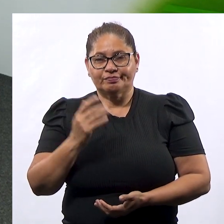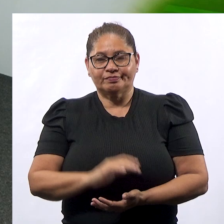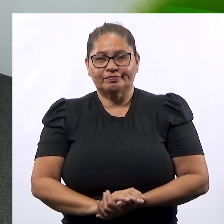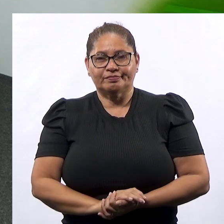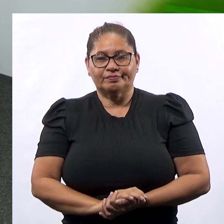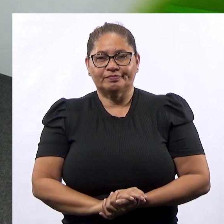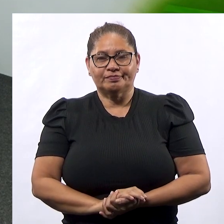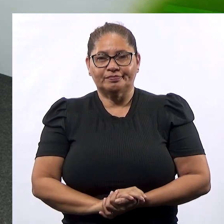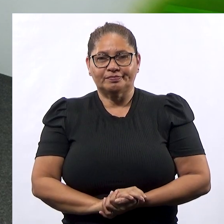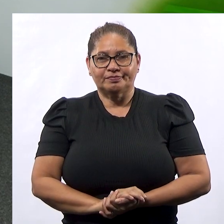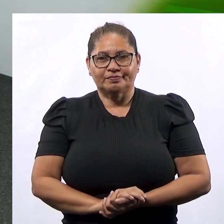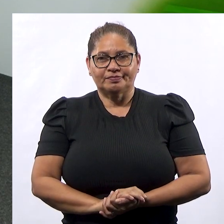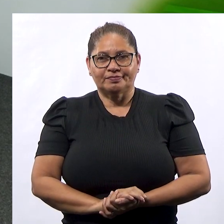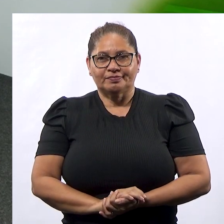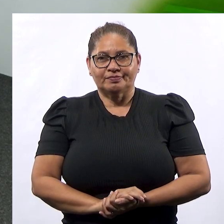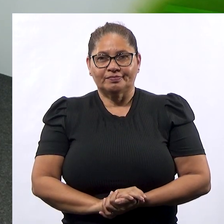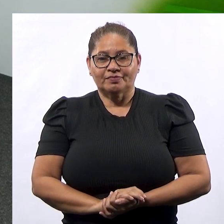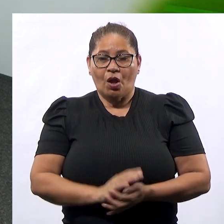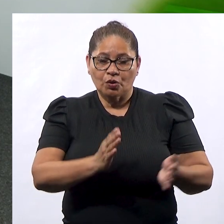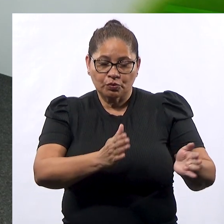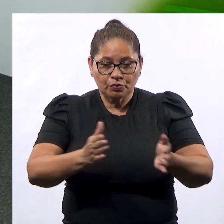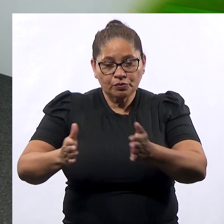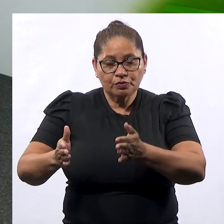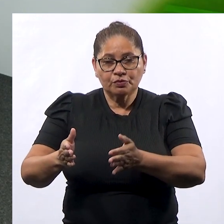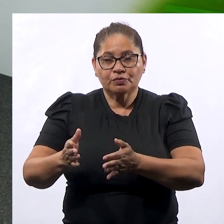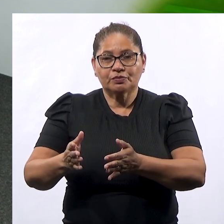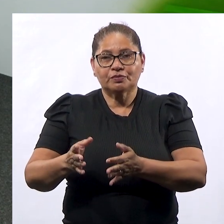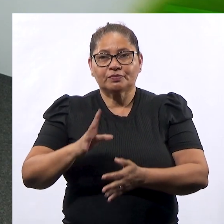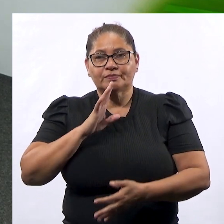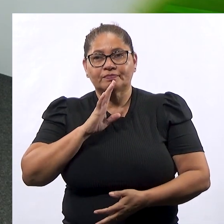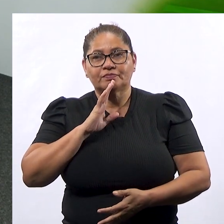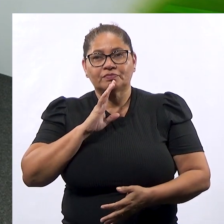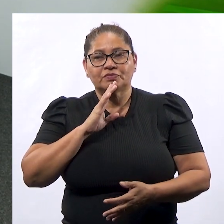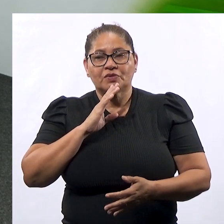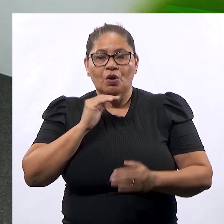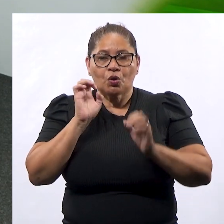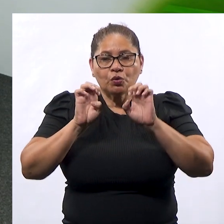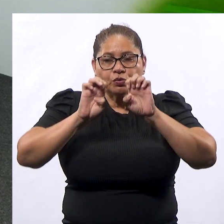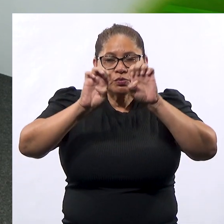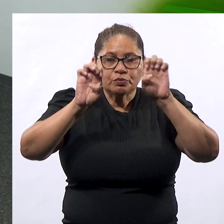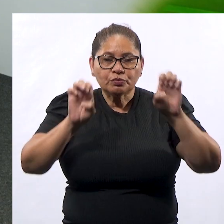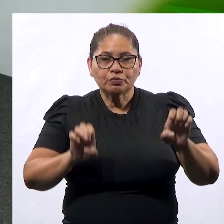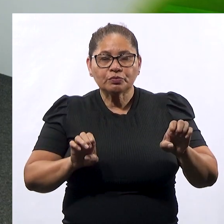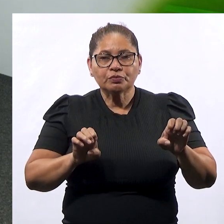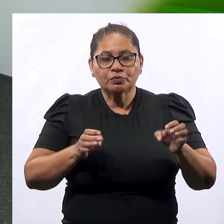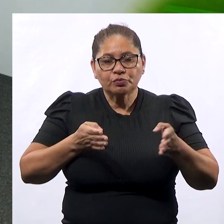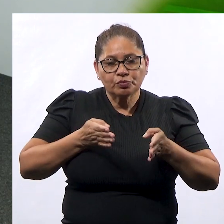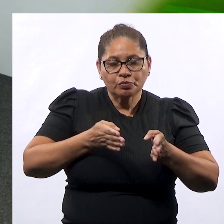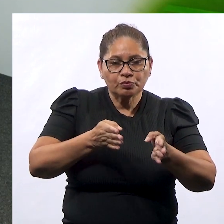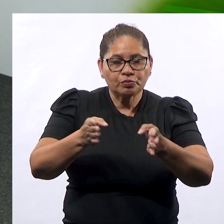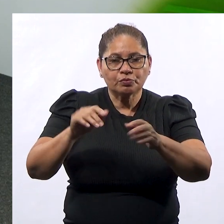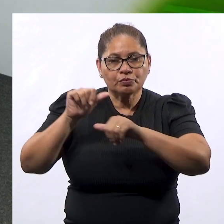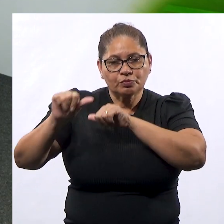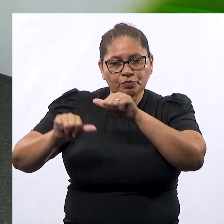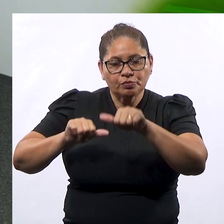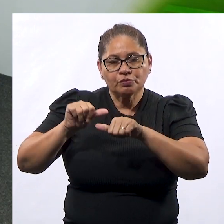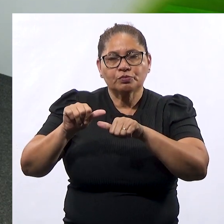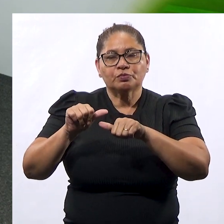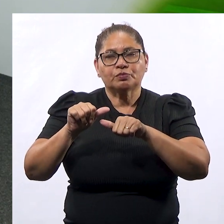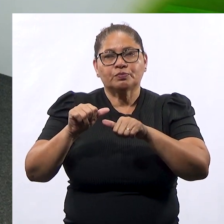é Anabela. Nesse episódio vamos conhecer qual a estrutura da nossa jornada de